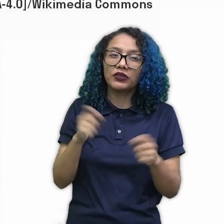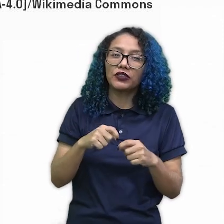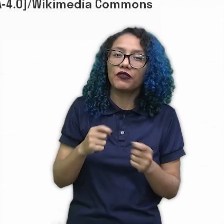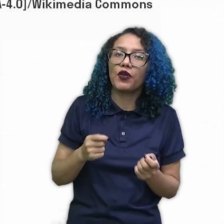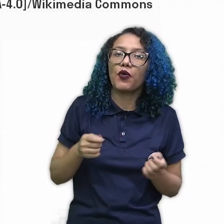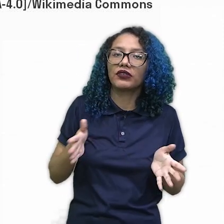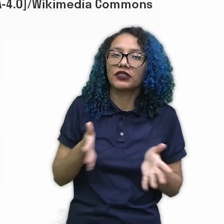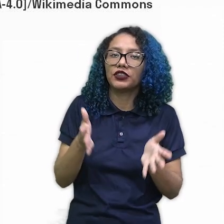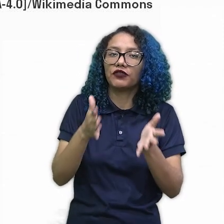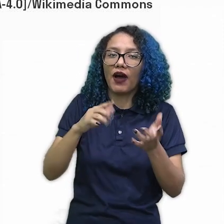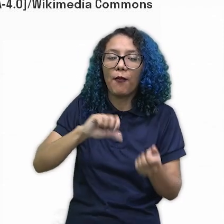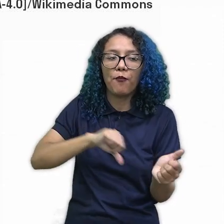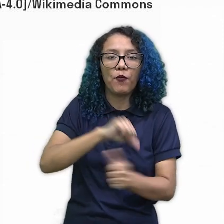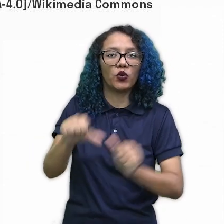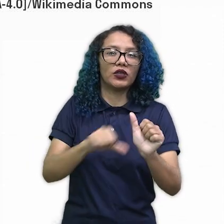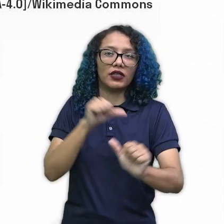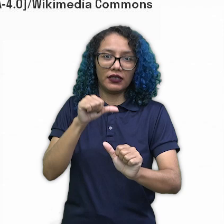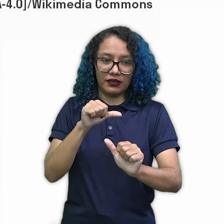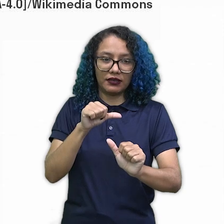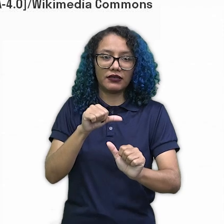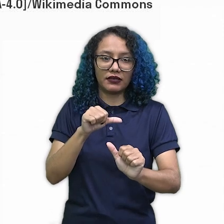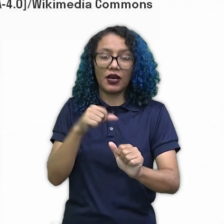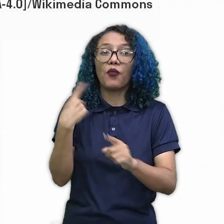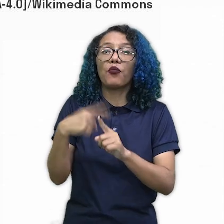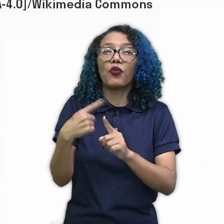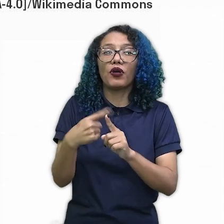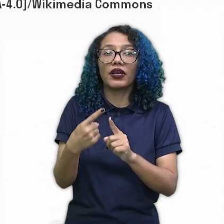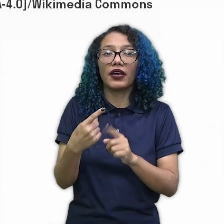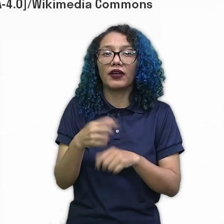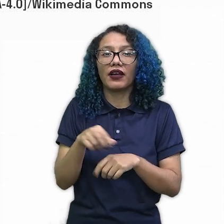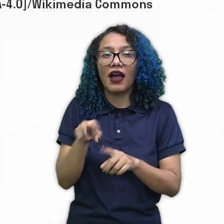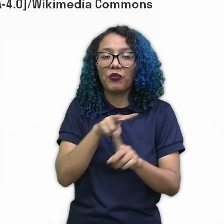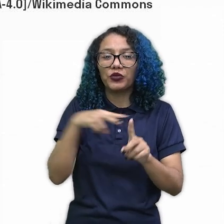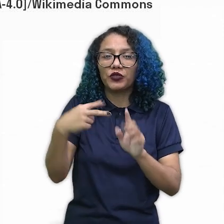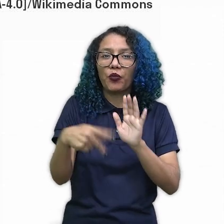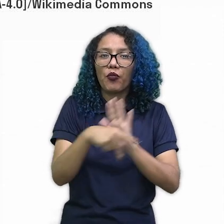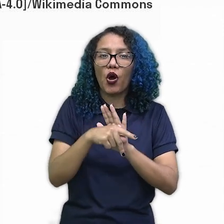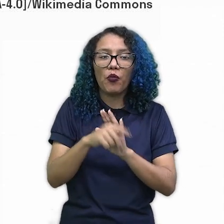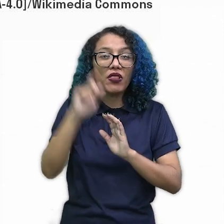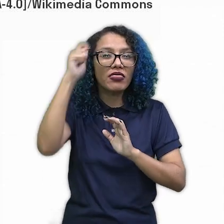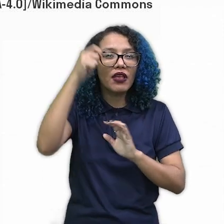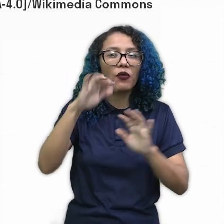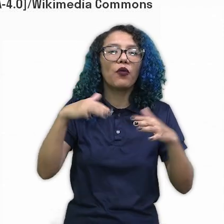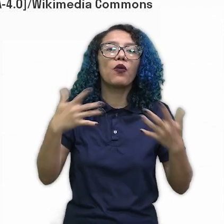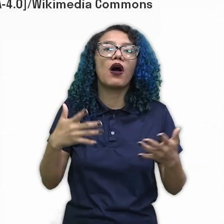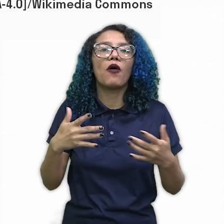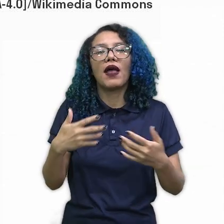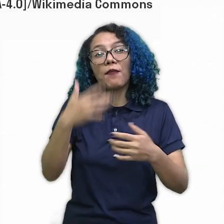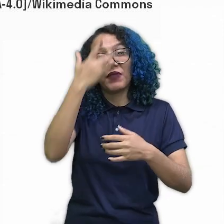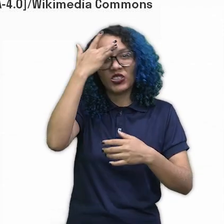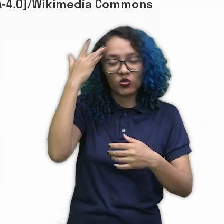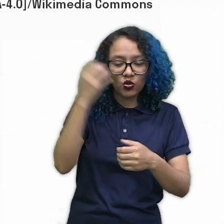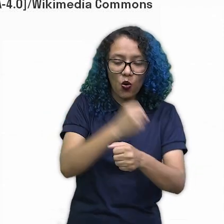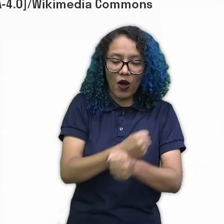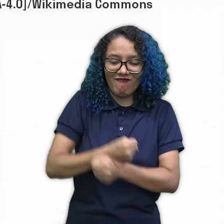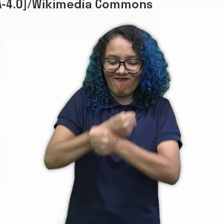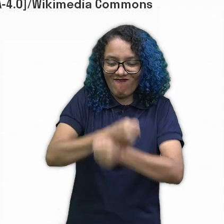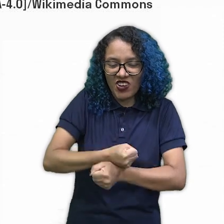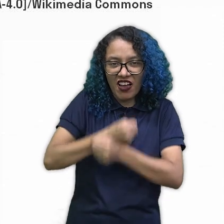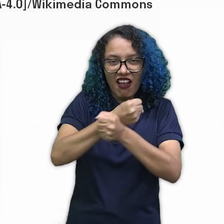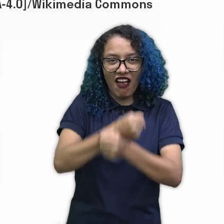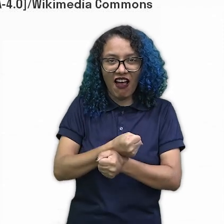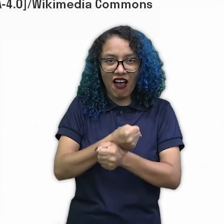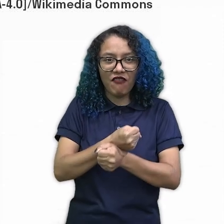ideias estereotipadas, porque a visão que nós temos dos negros é que foram escravos, que foram